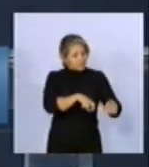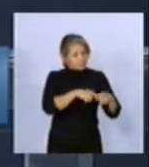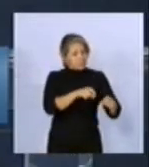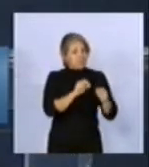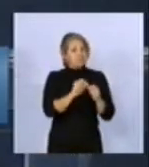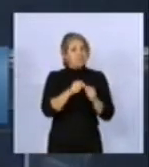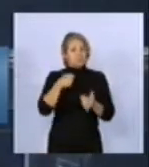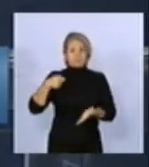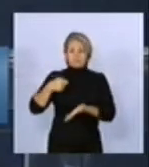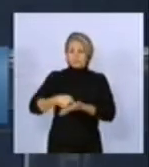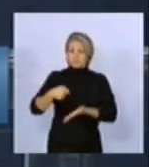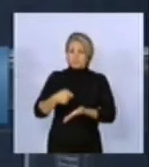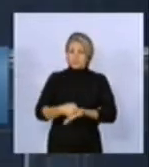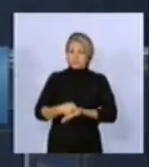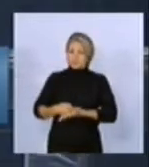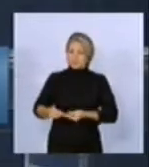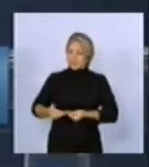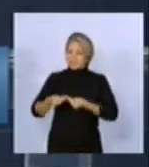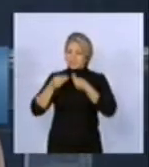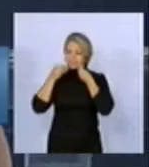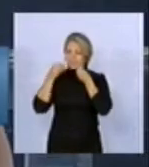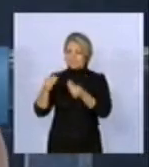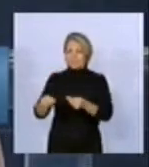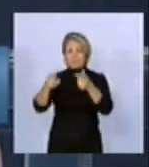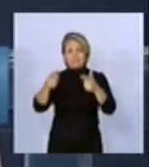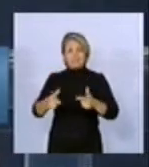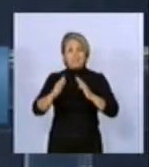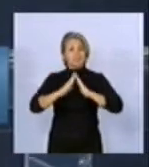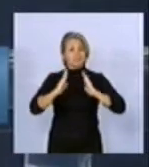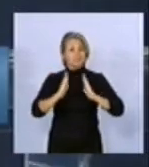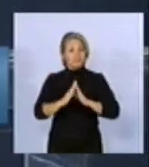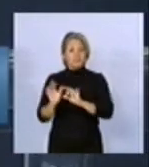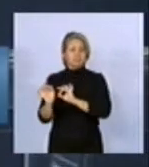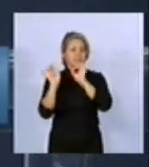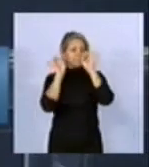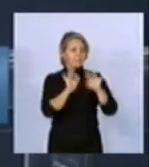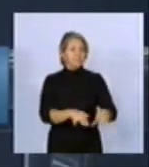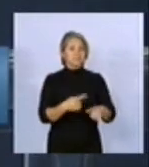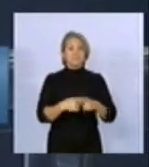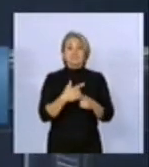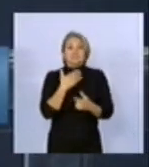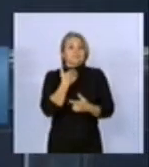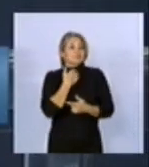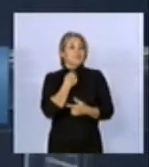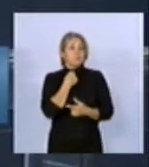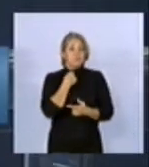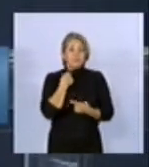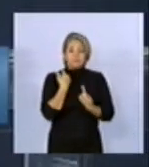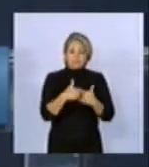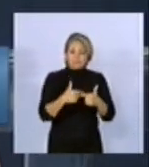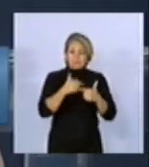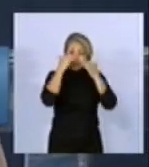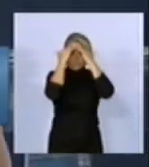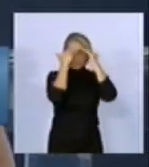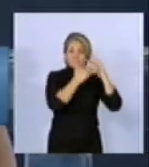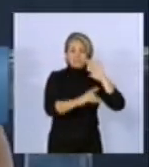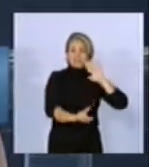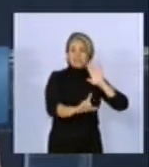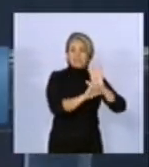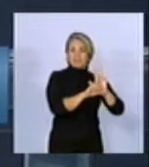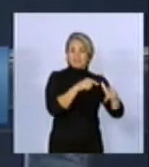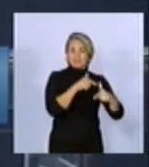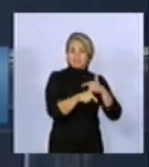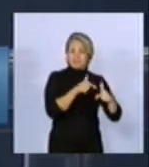o que estão sendo obrigados a rendar suas propriedades e sair porque ele não tem condições de cumprir as legislações trabalhistas